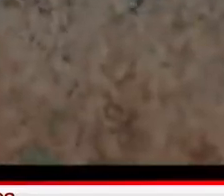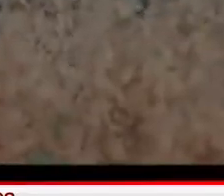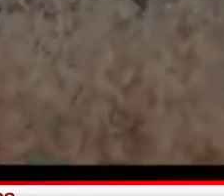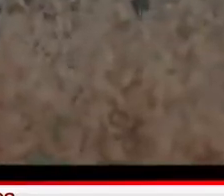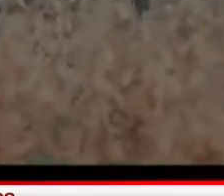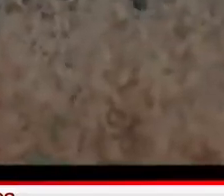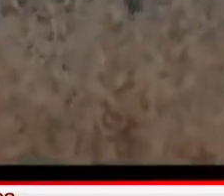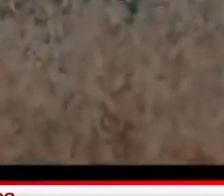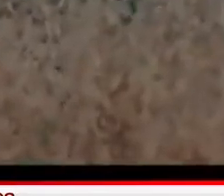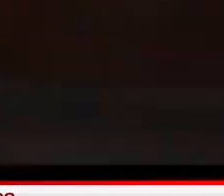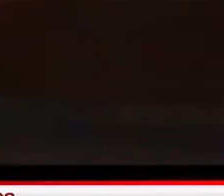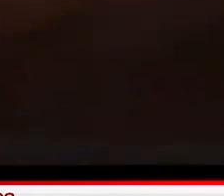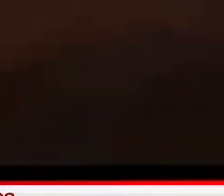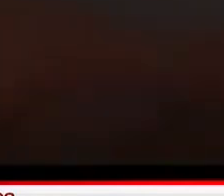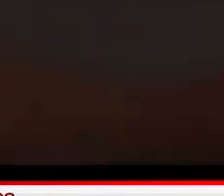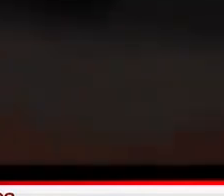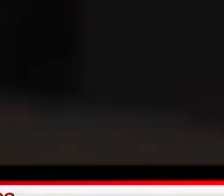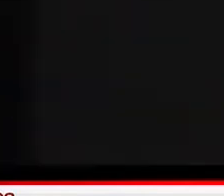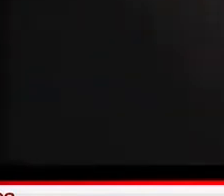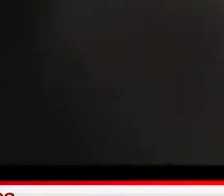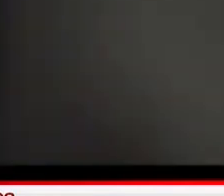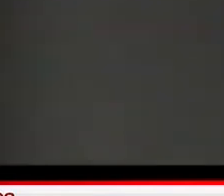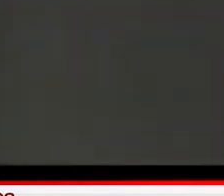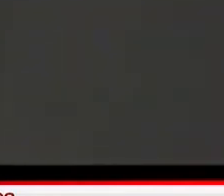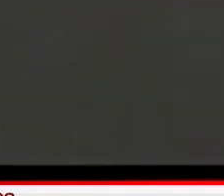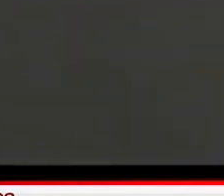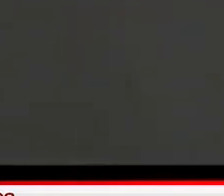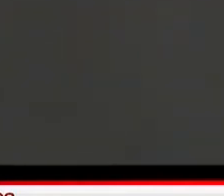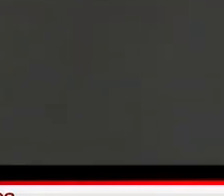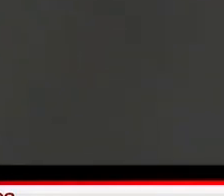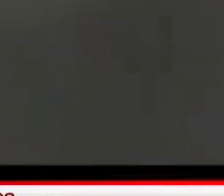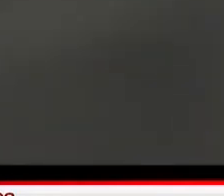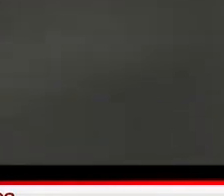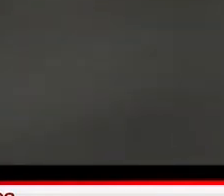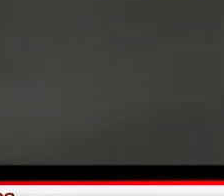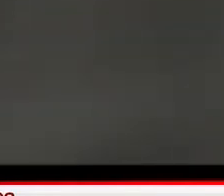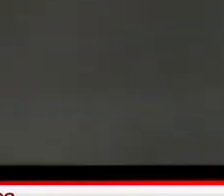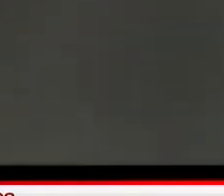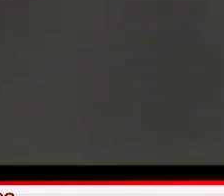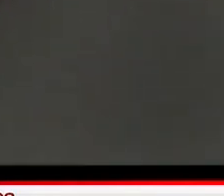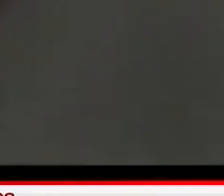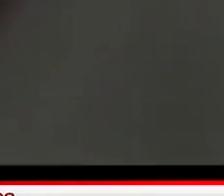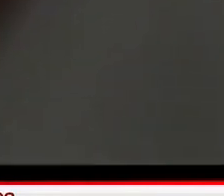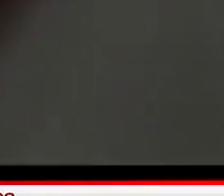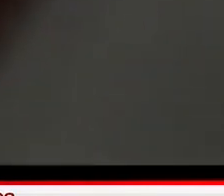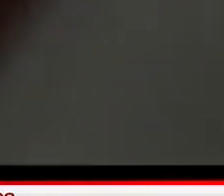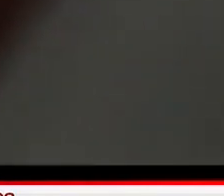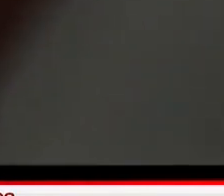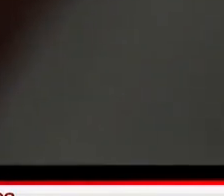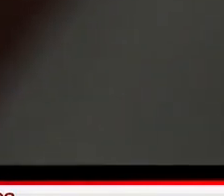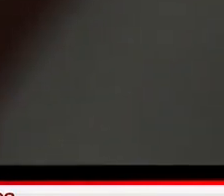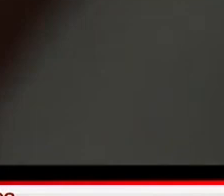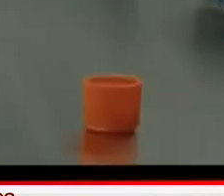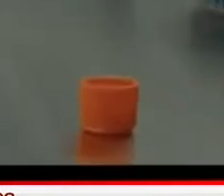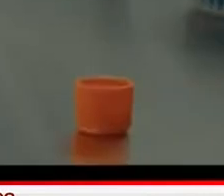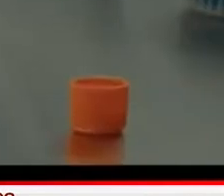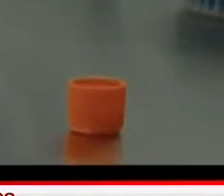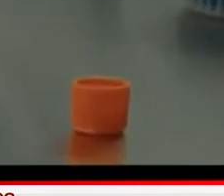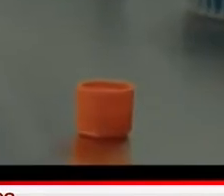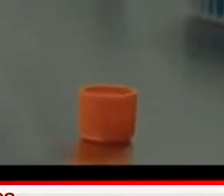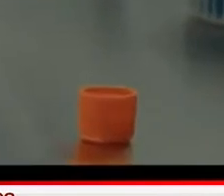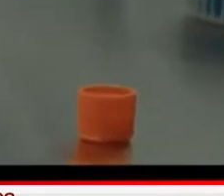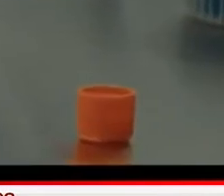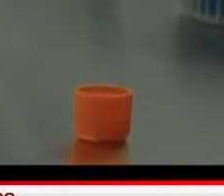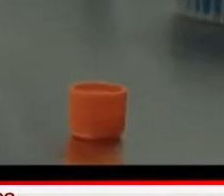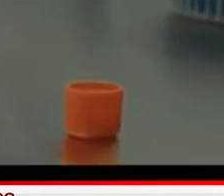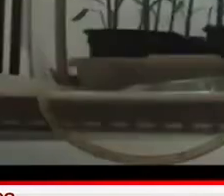devemos aceitar o que vier Ou no máximo nos prepararmos para ele os mais atentos dizem que devemos sim preparar